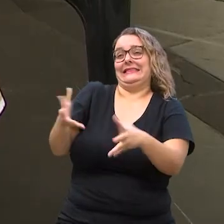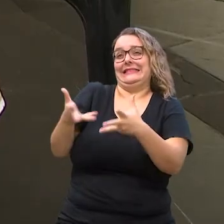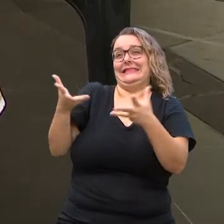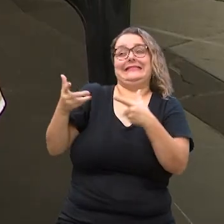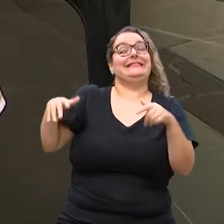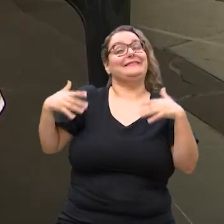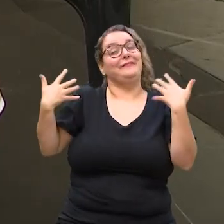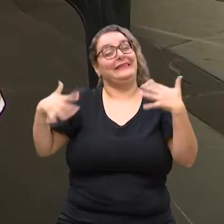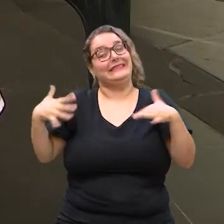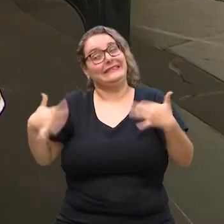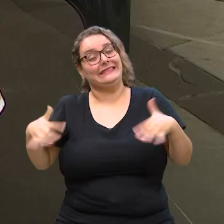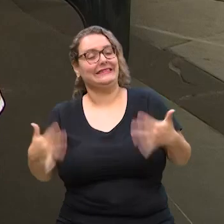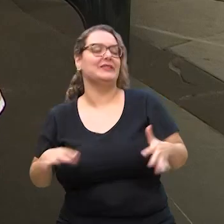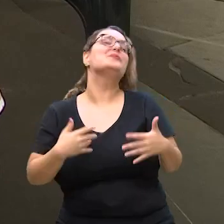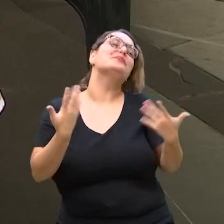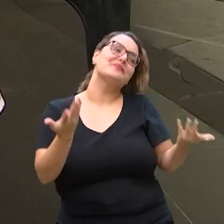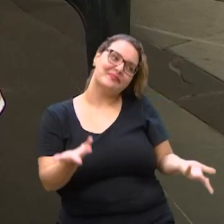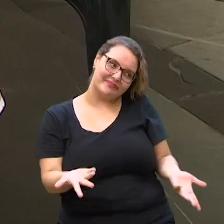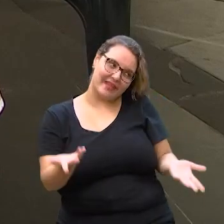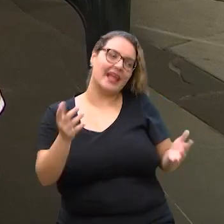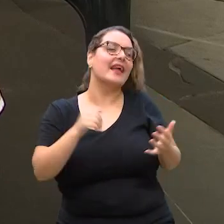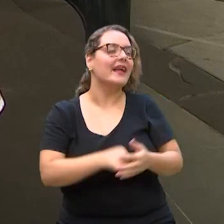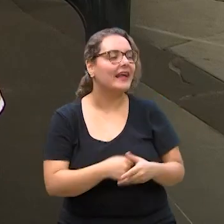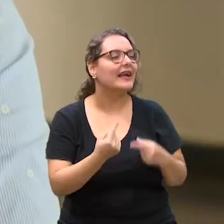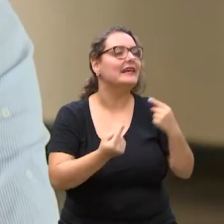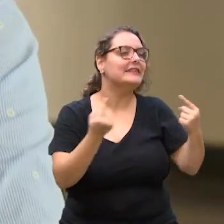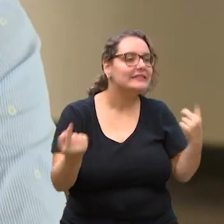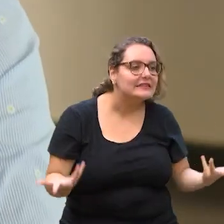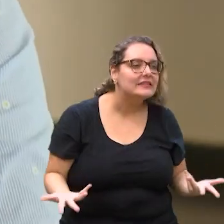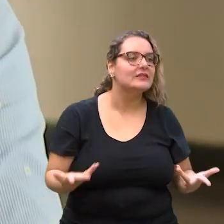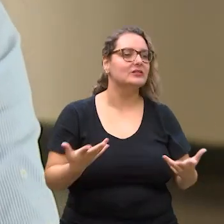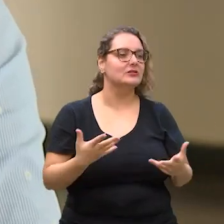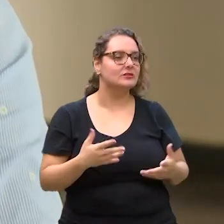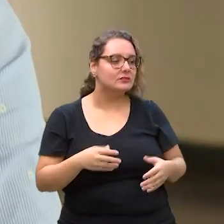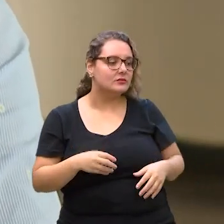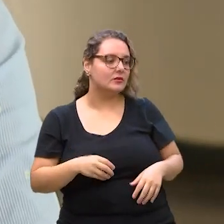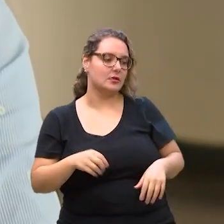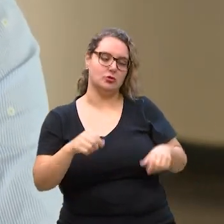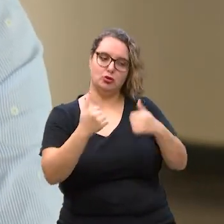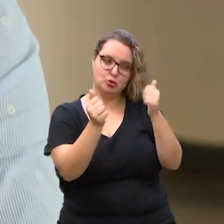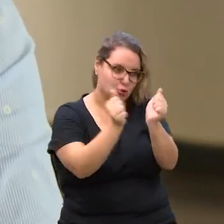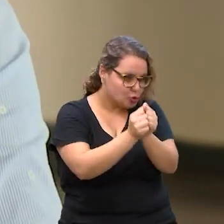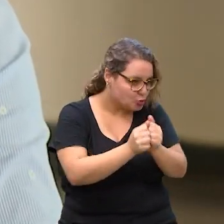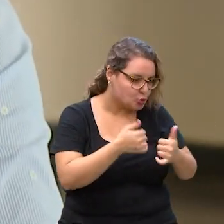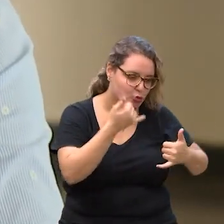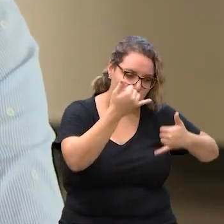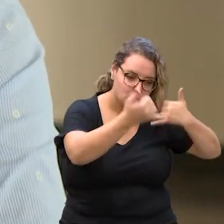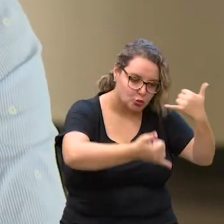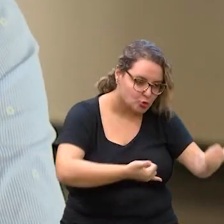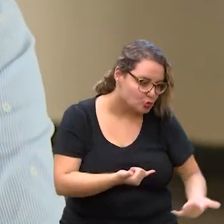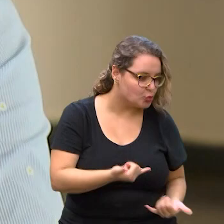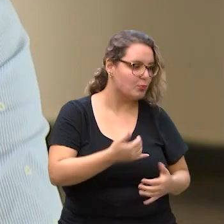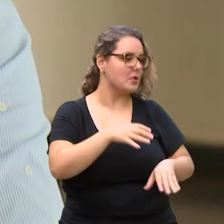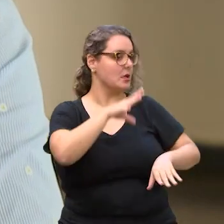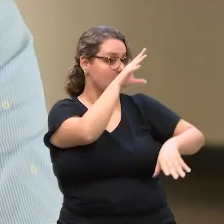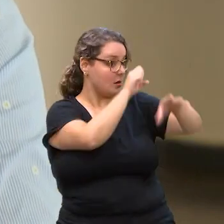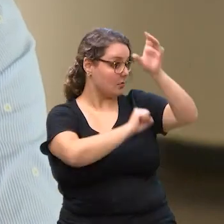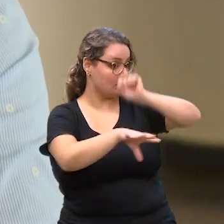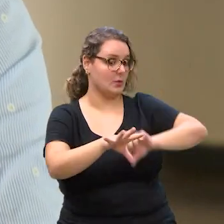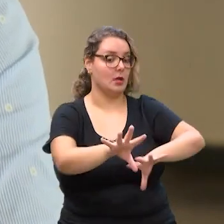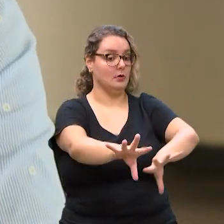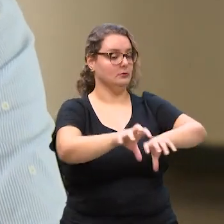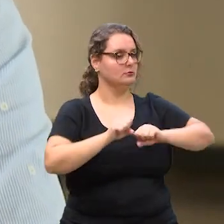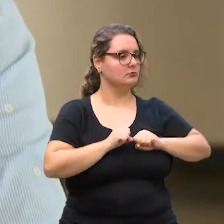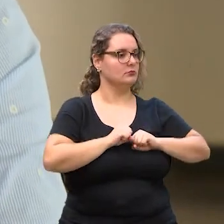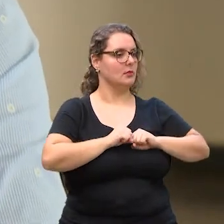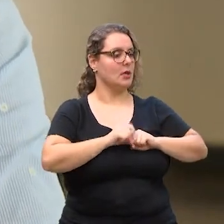de lidar, né? Exatamente. Mas a gente vai jogando ali junto com eles, né? O interessante é trazê-los para o nosso lado, para que